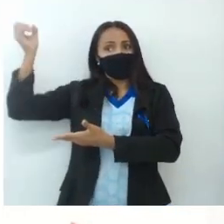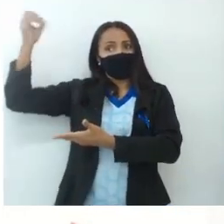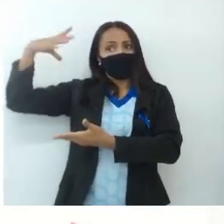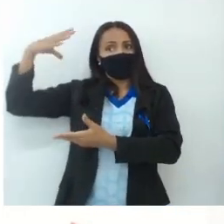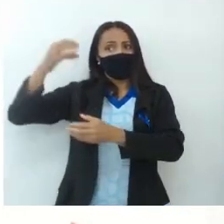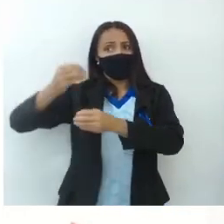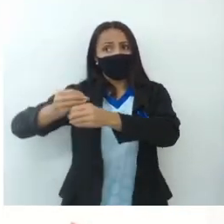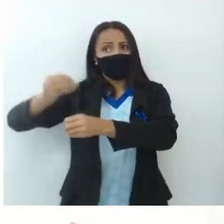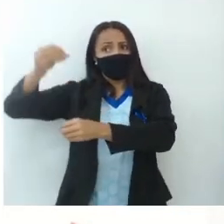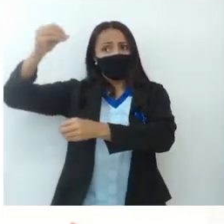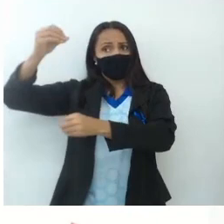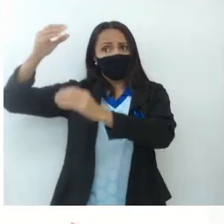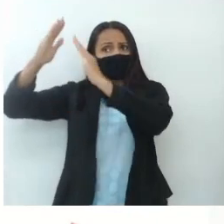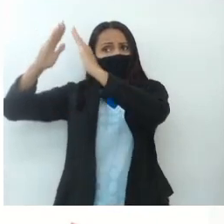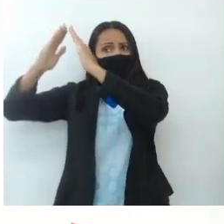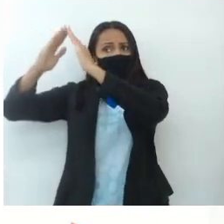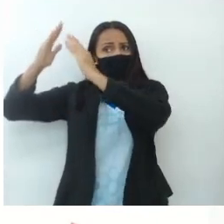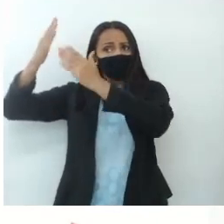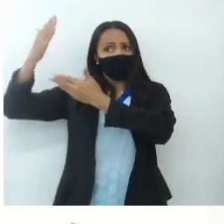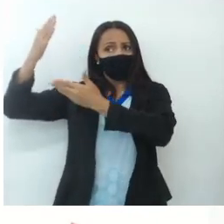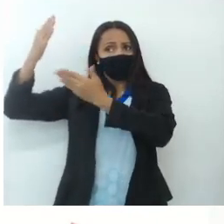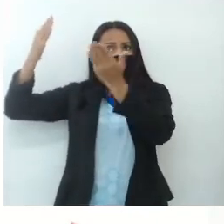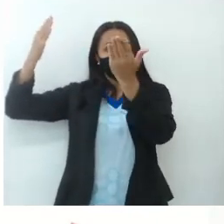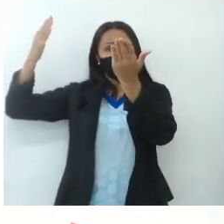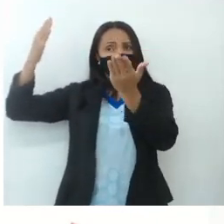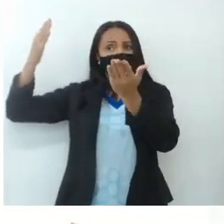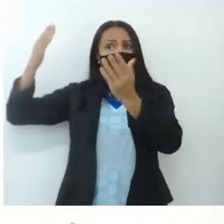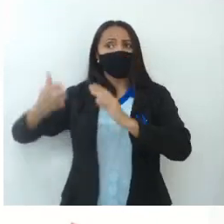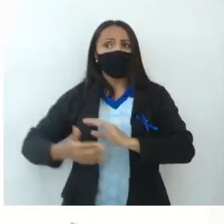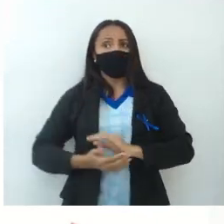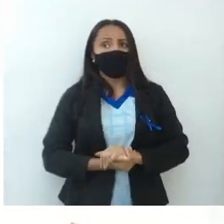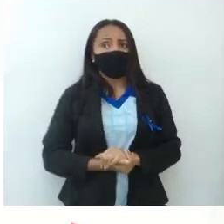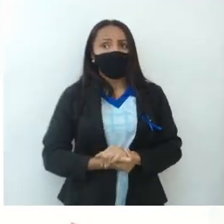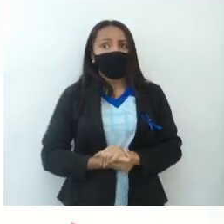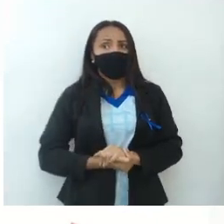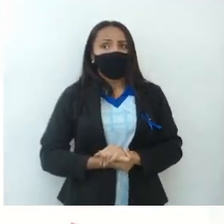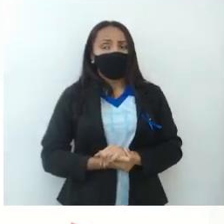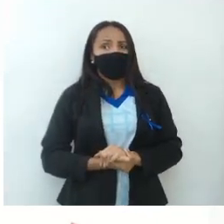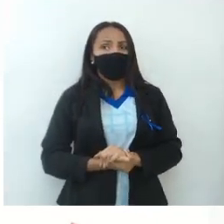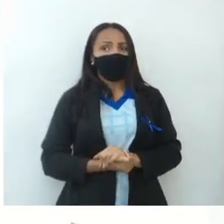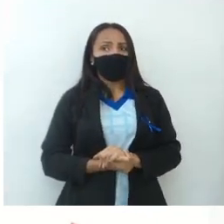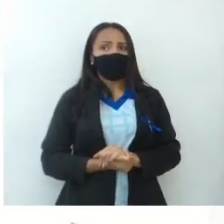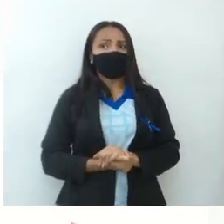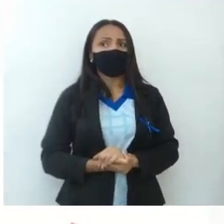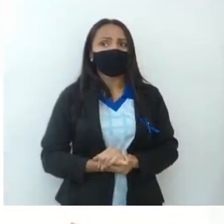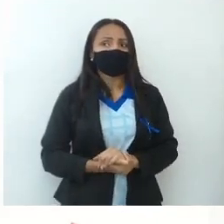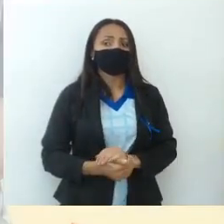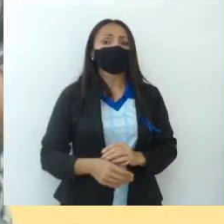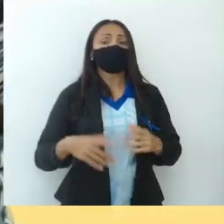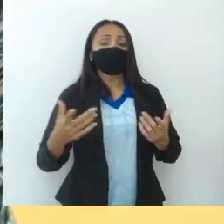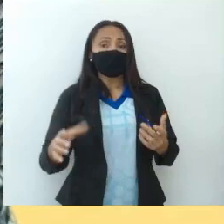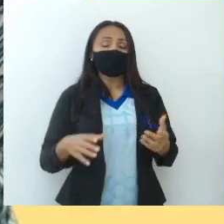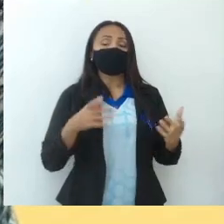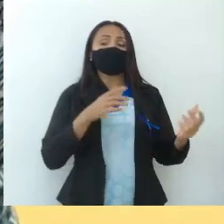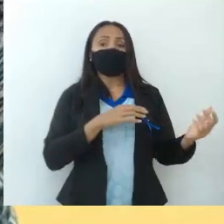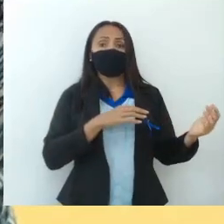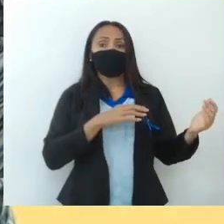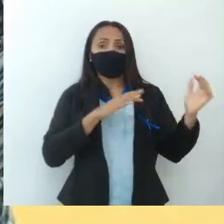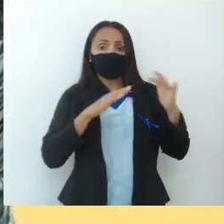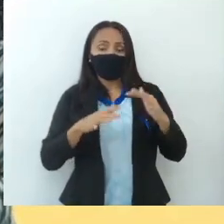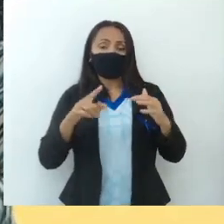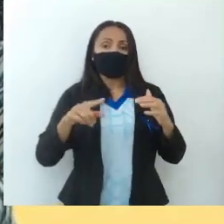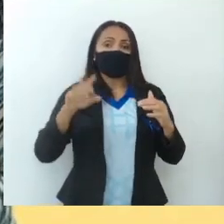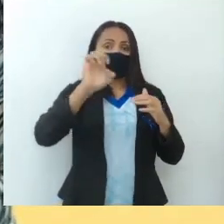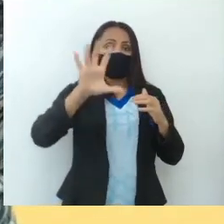só interessante, professor, a relação, a foto, veja aí o lampião que veio da Europa, né? Isso. Você falou. Com certeza. Veja